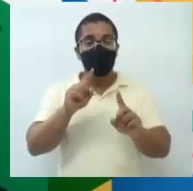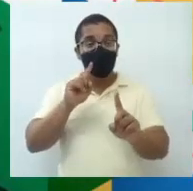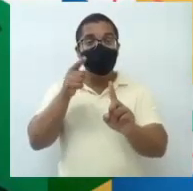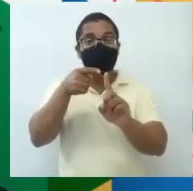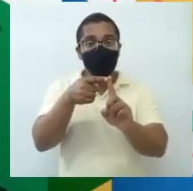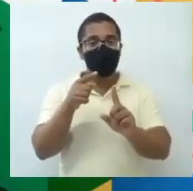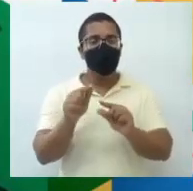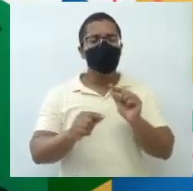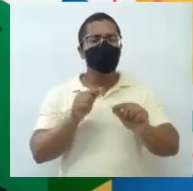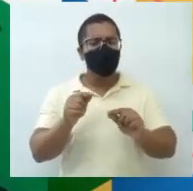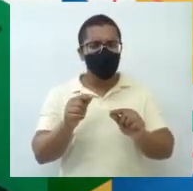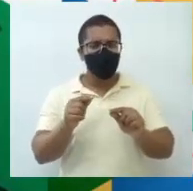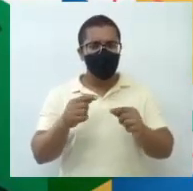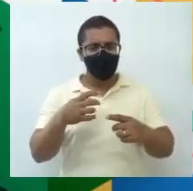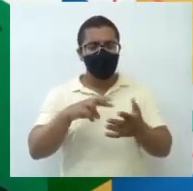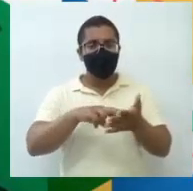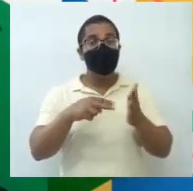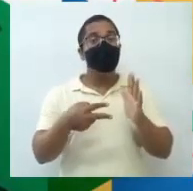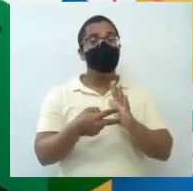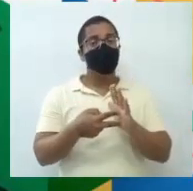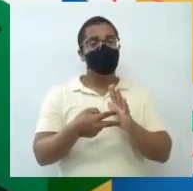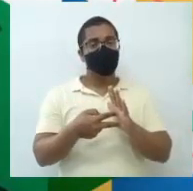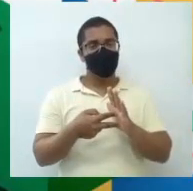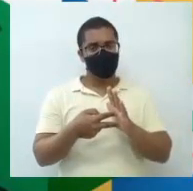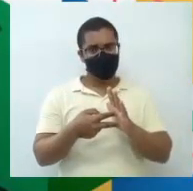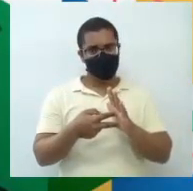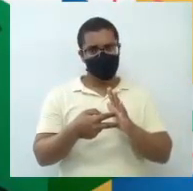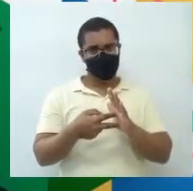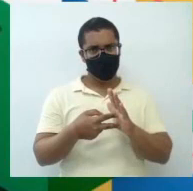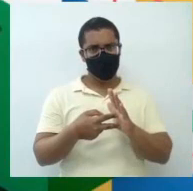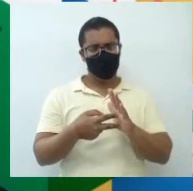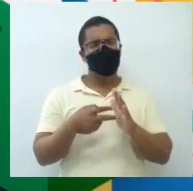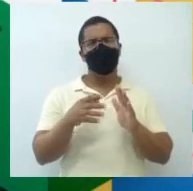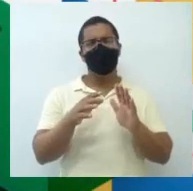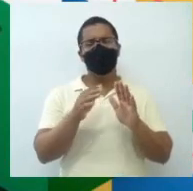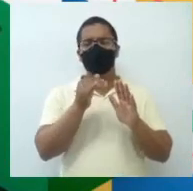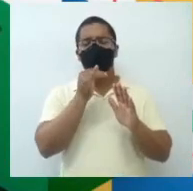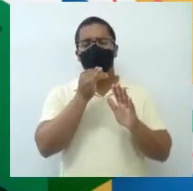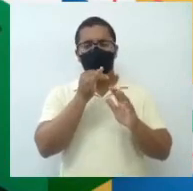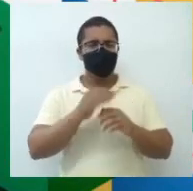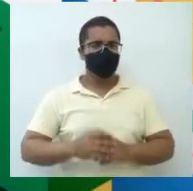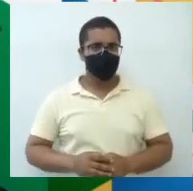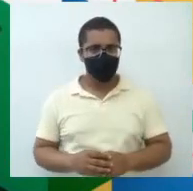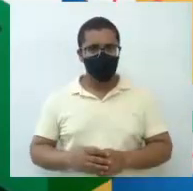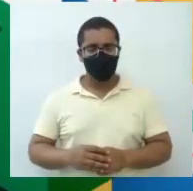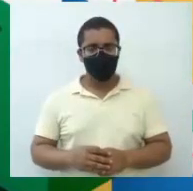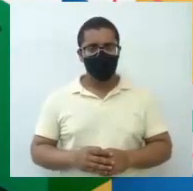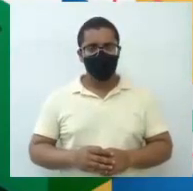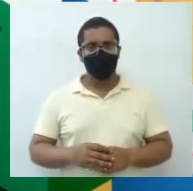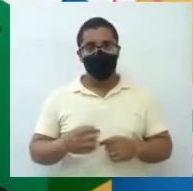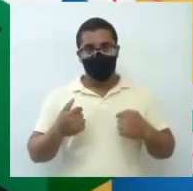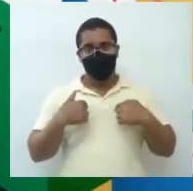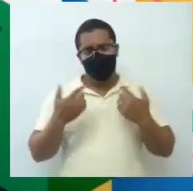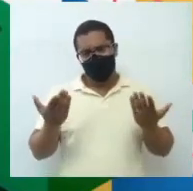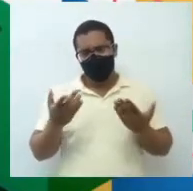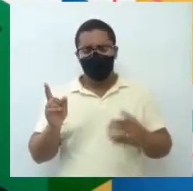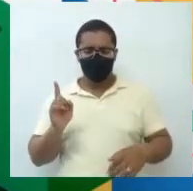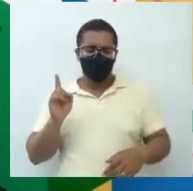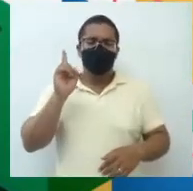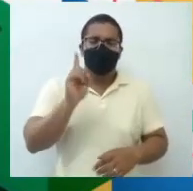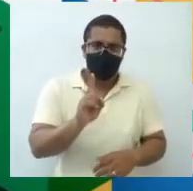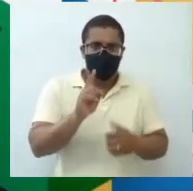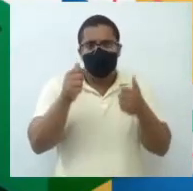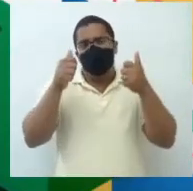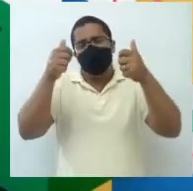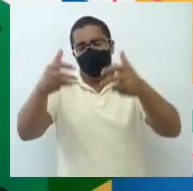e o significado vamos entender se de uma forma bem prática seria mais ou menos seguinte se eu chegar para você e